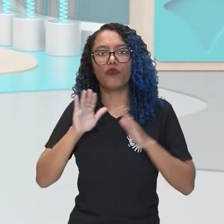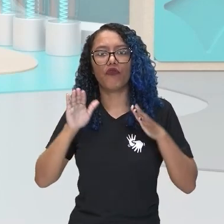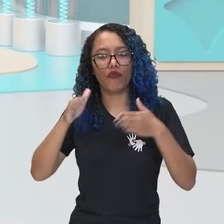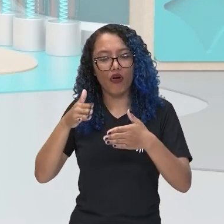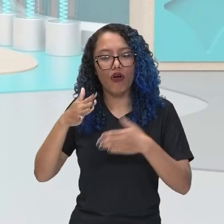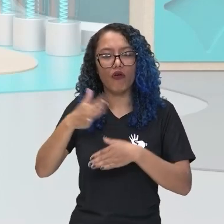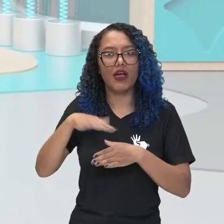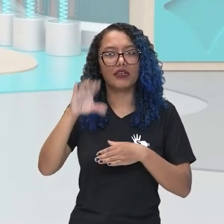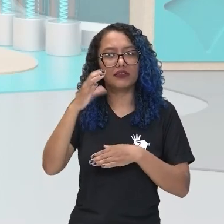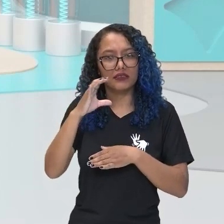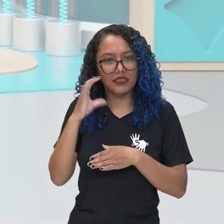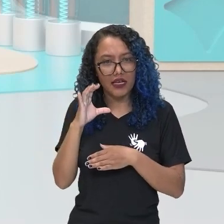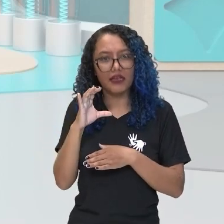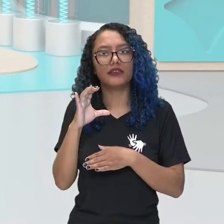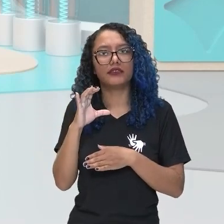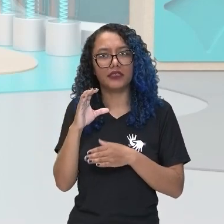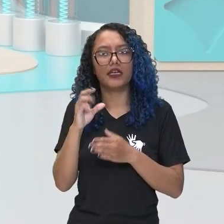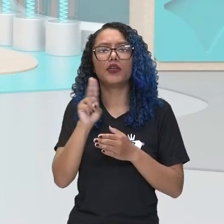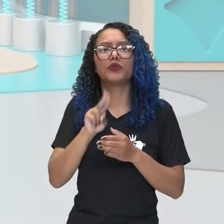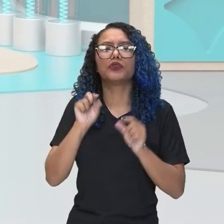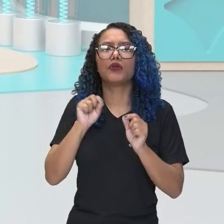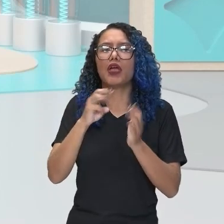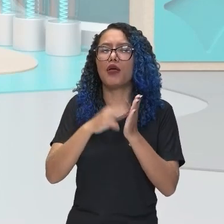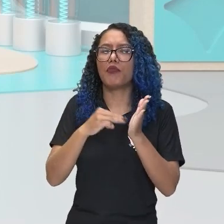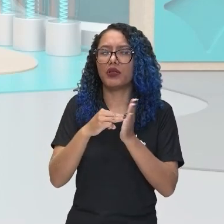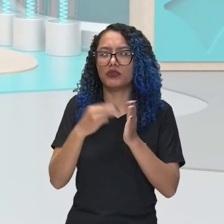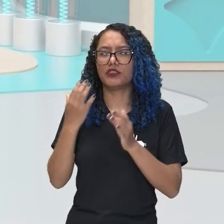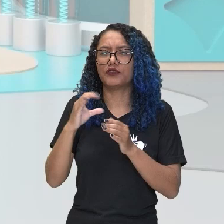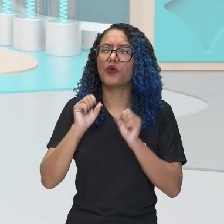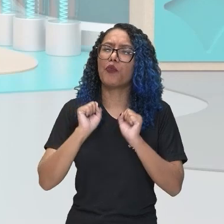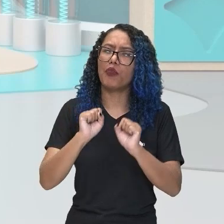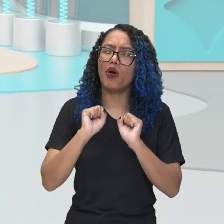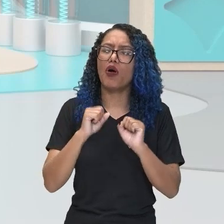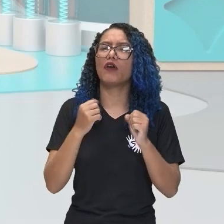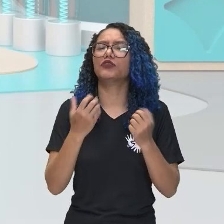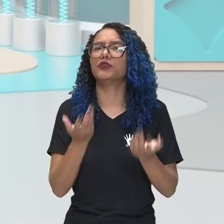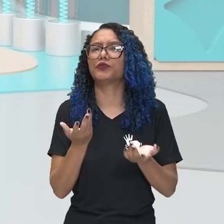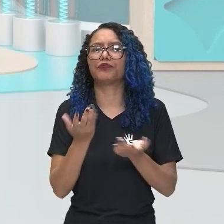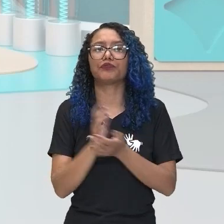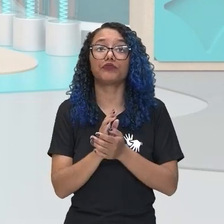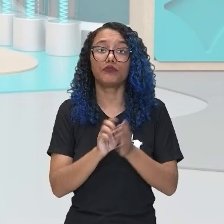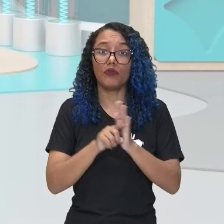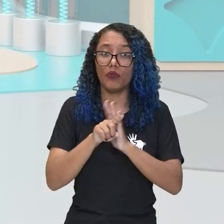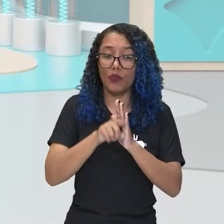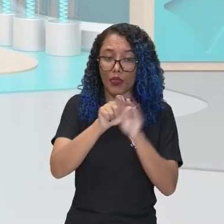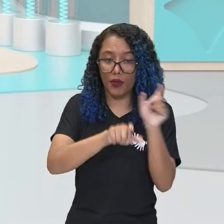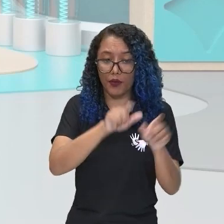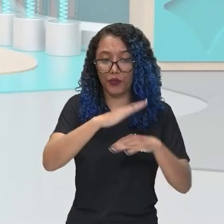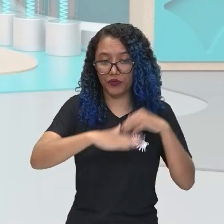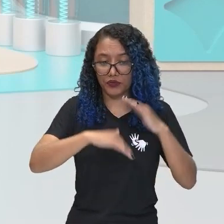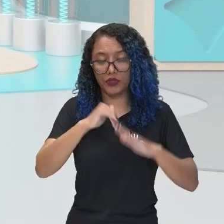textos, ou por cientistas ou por jornalistas especializados nesses